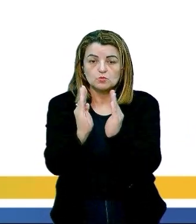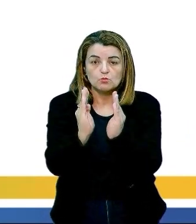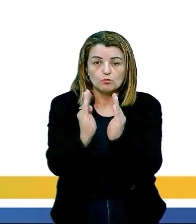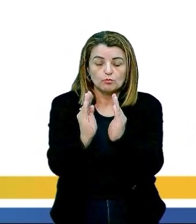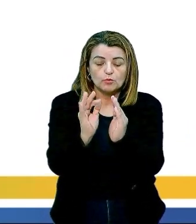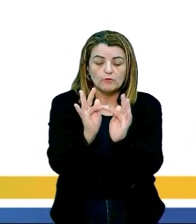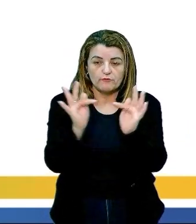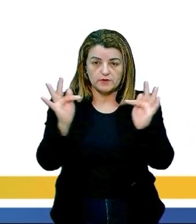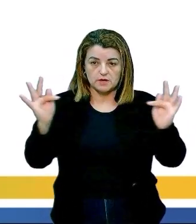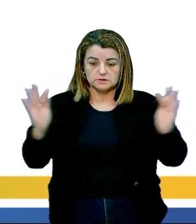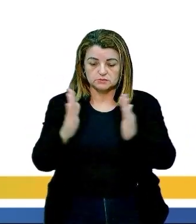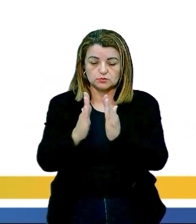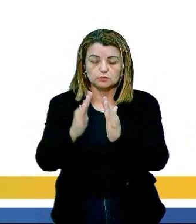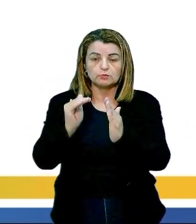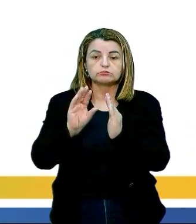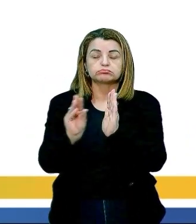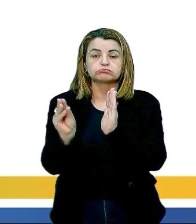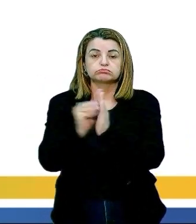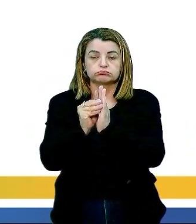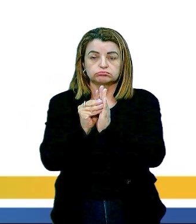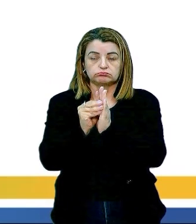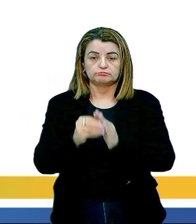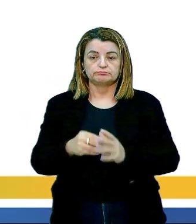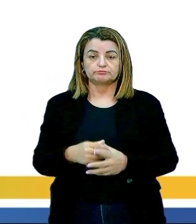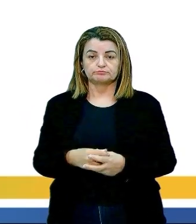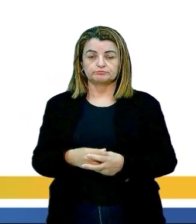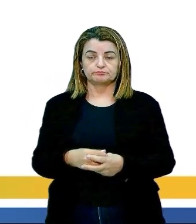tem um sentido diferente, ok?